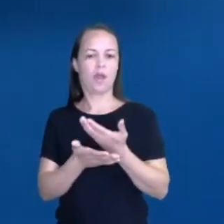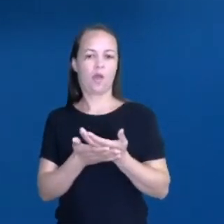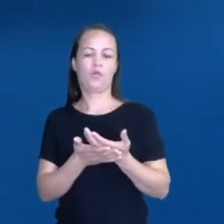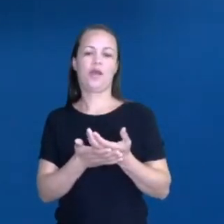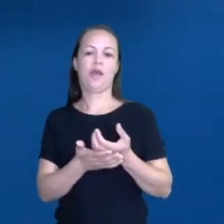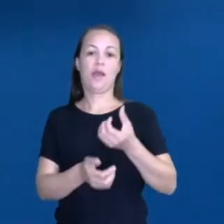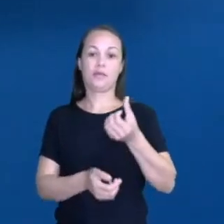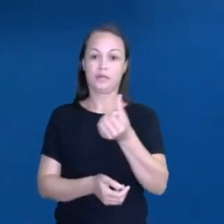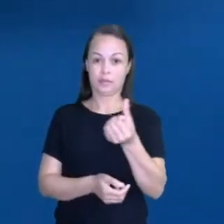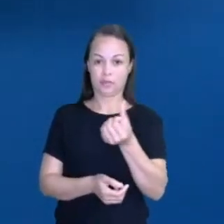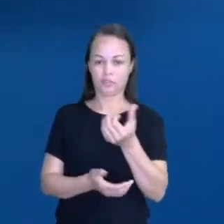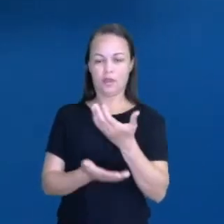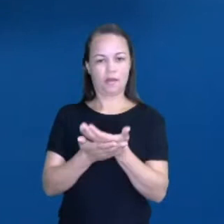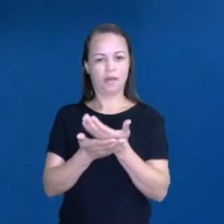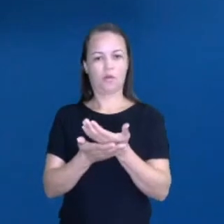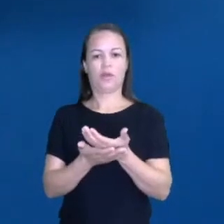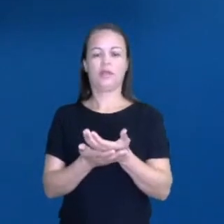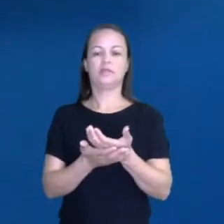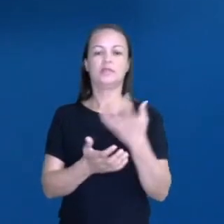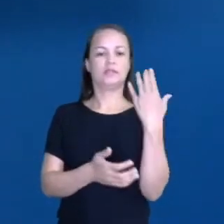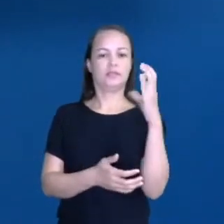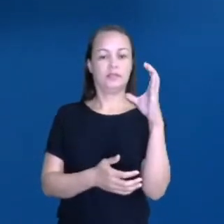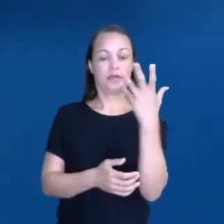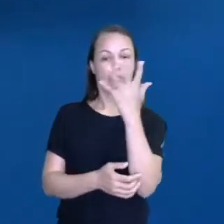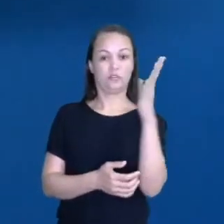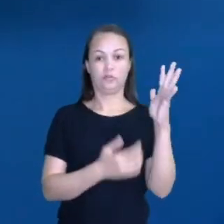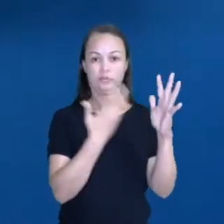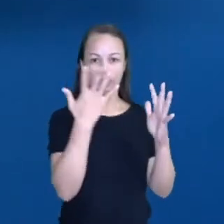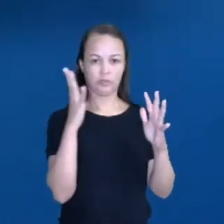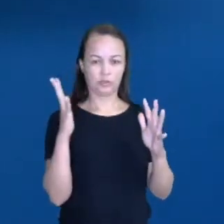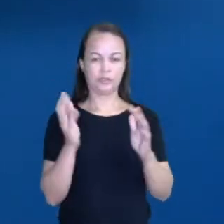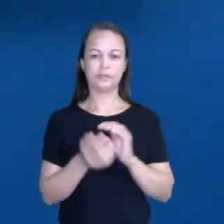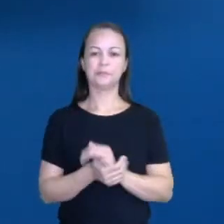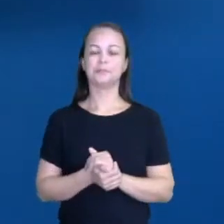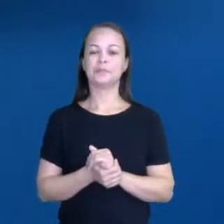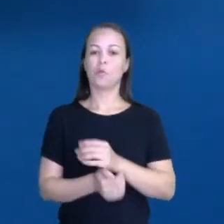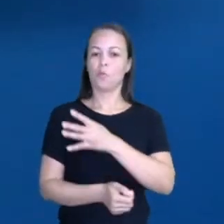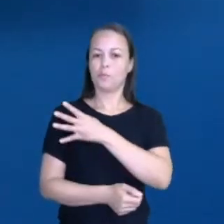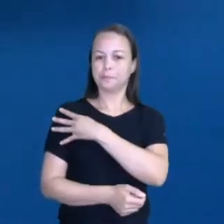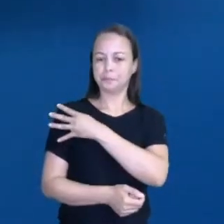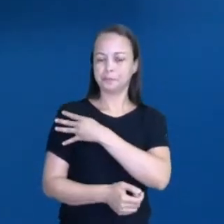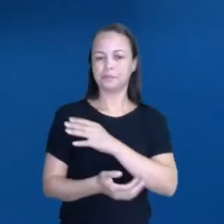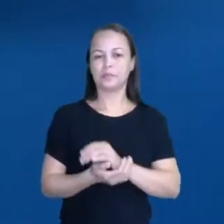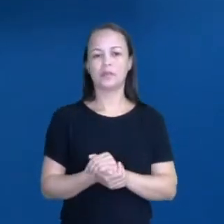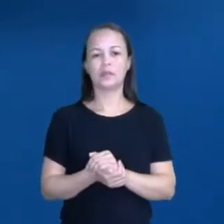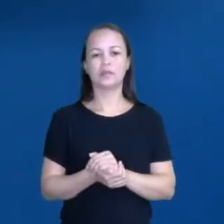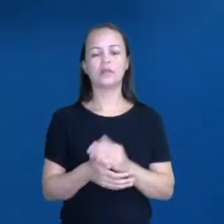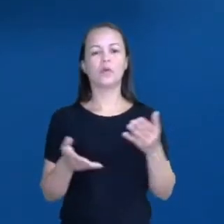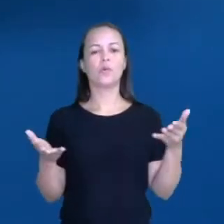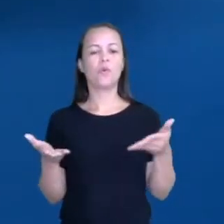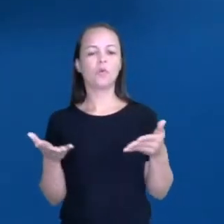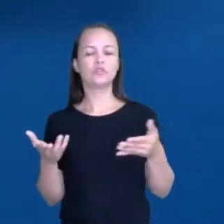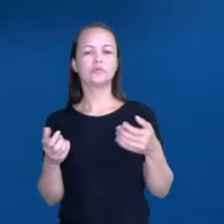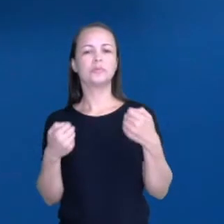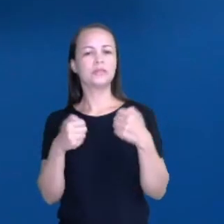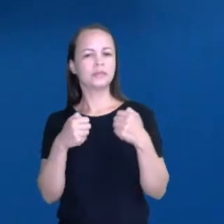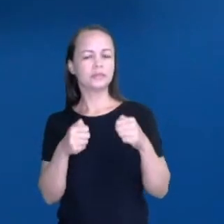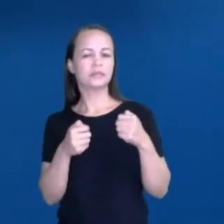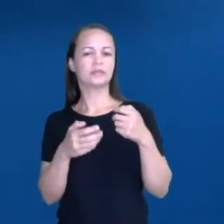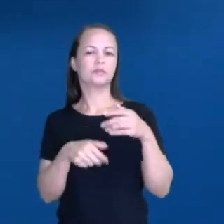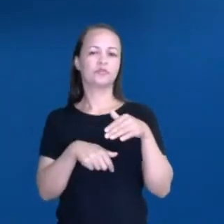Natureza. Mas antes, eu gostaria de falar, sobre o que nós estamos vendo agora e a gente precisa continuar com os